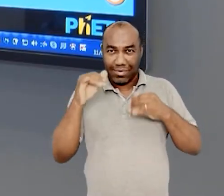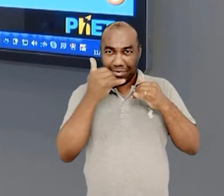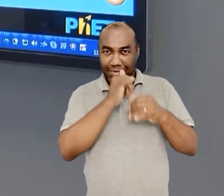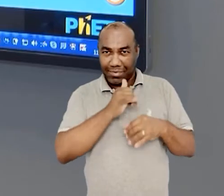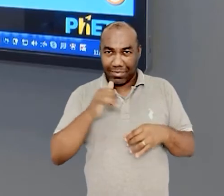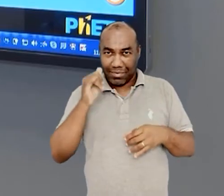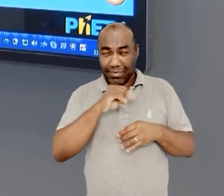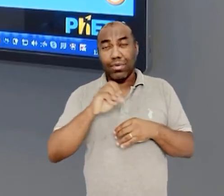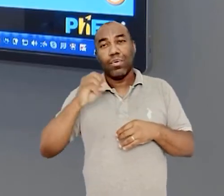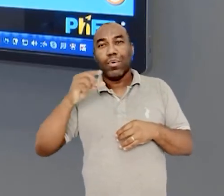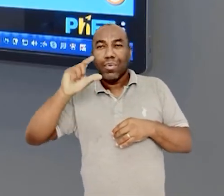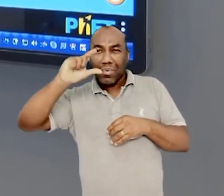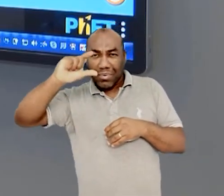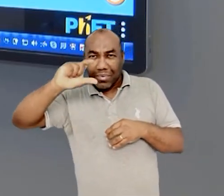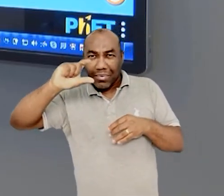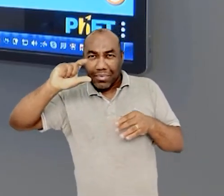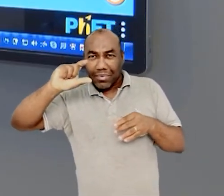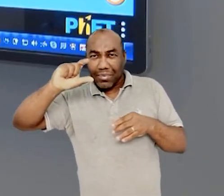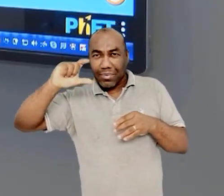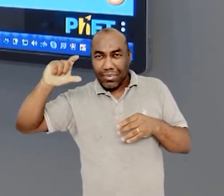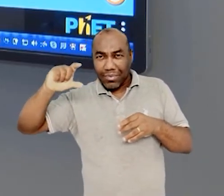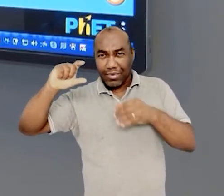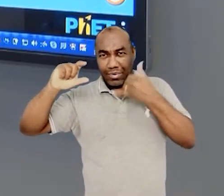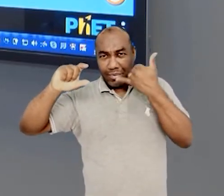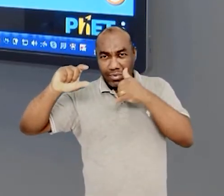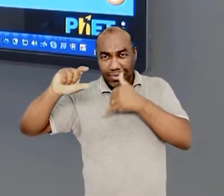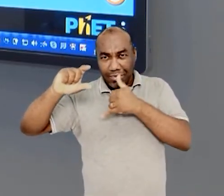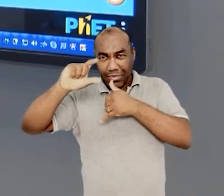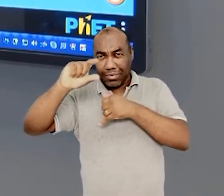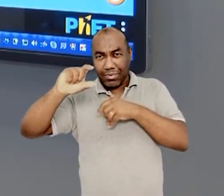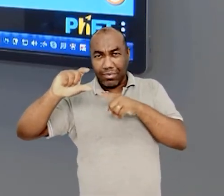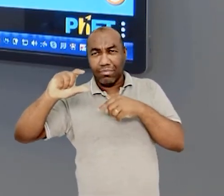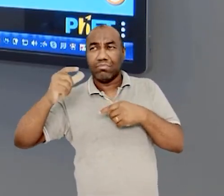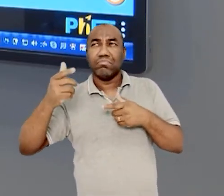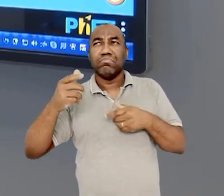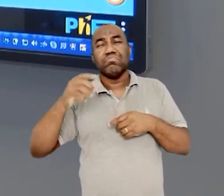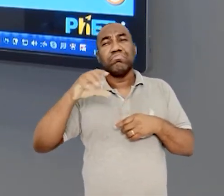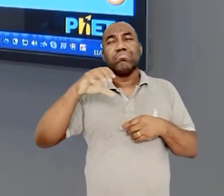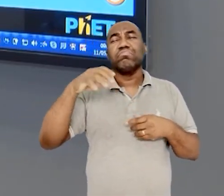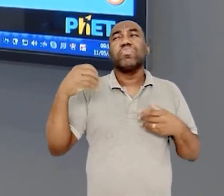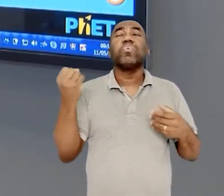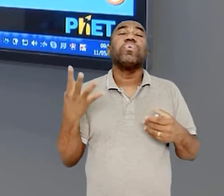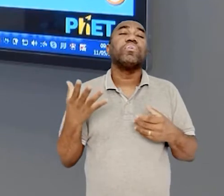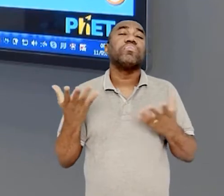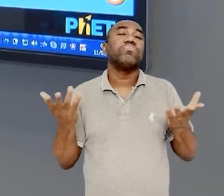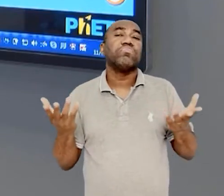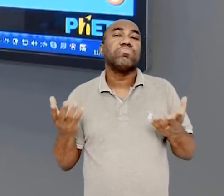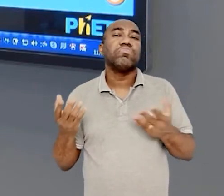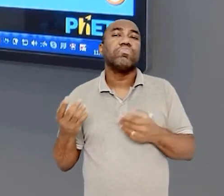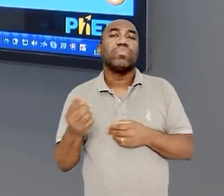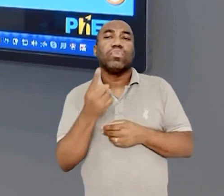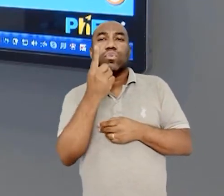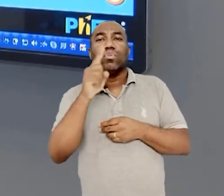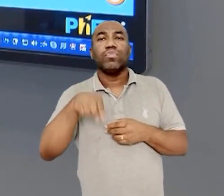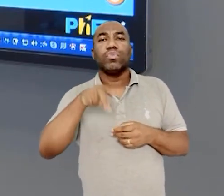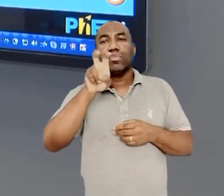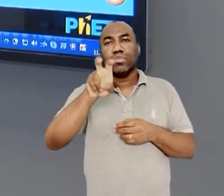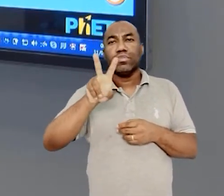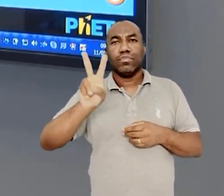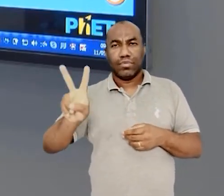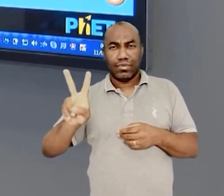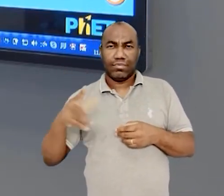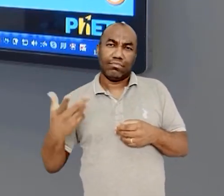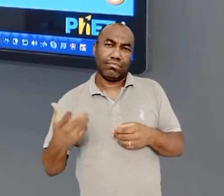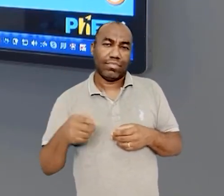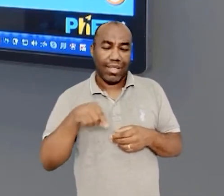um circuito de controle remoto são 9 volts. Uma pilha comum, quantos volts tem? 1,5 volts.